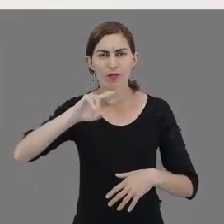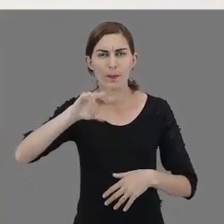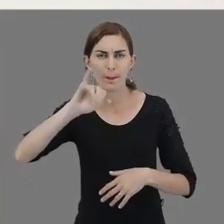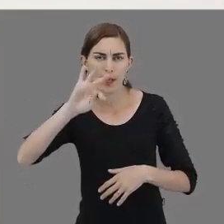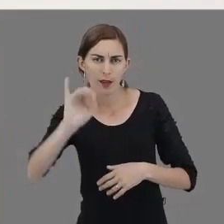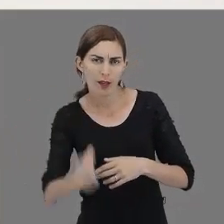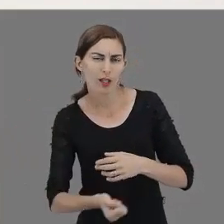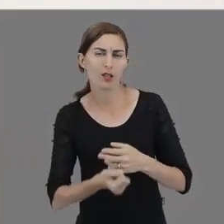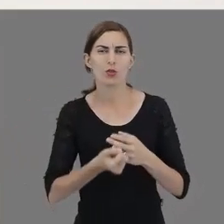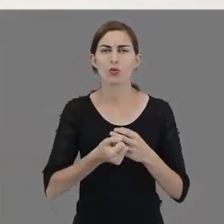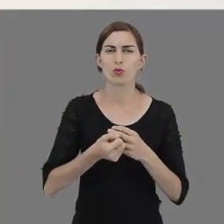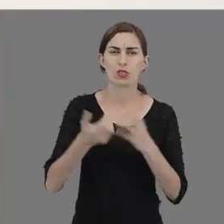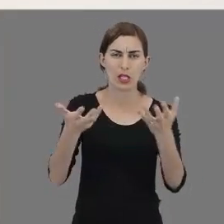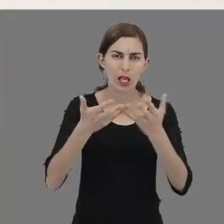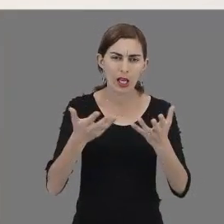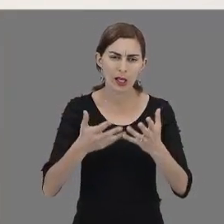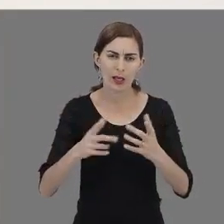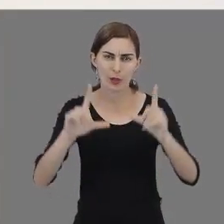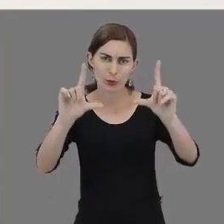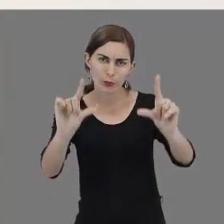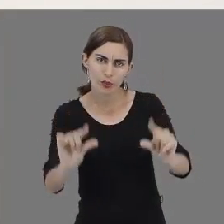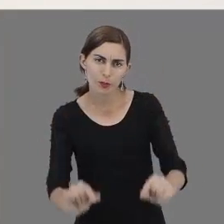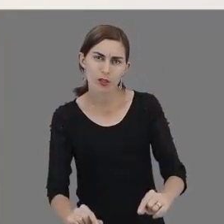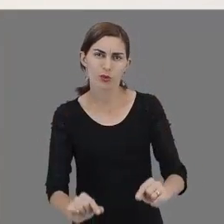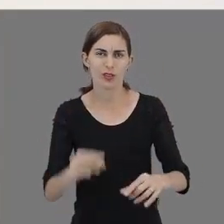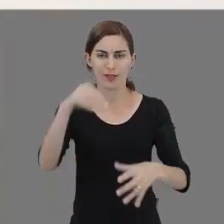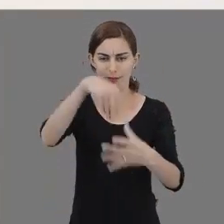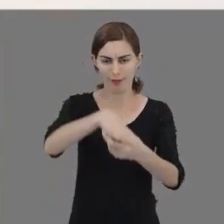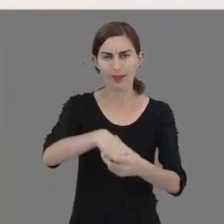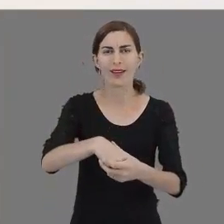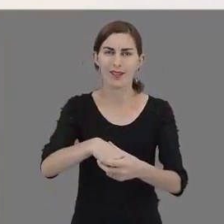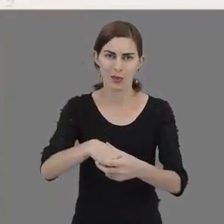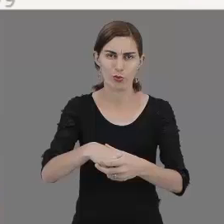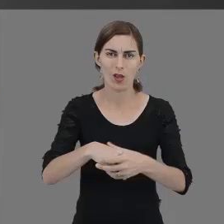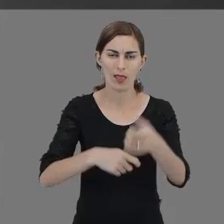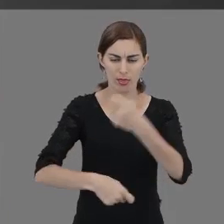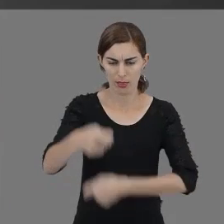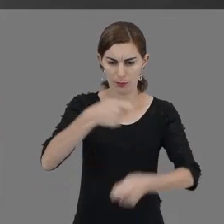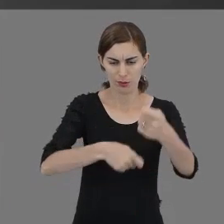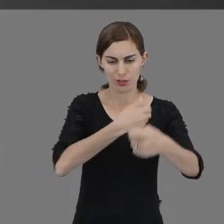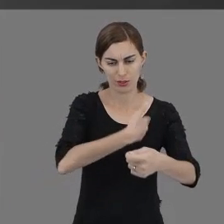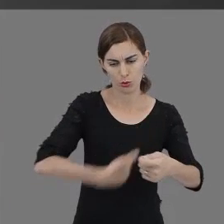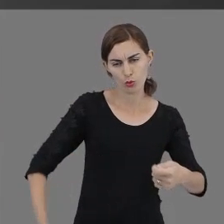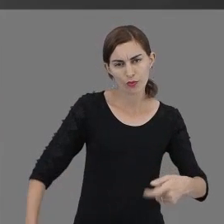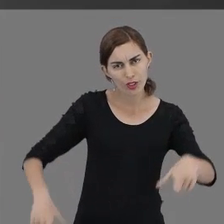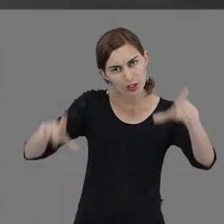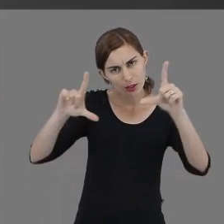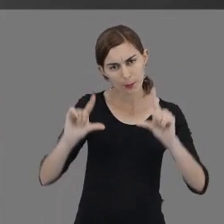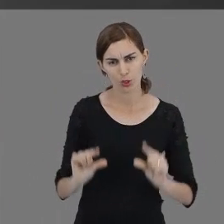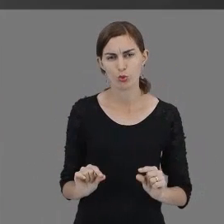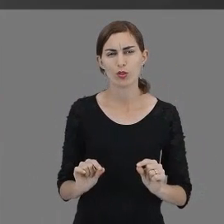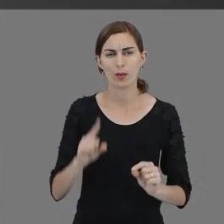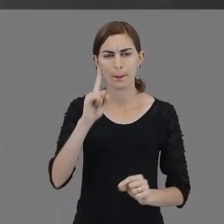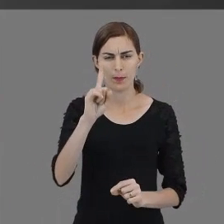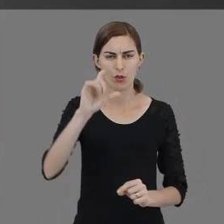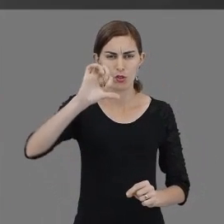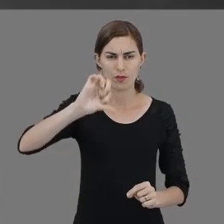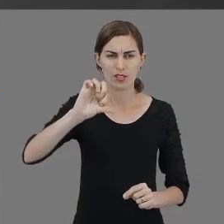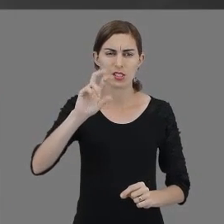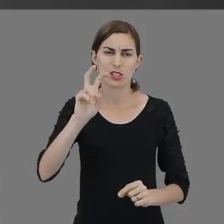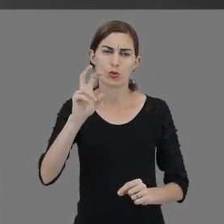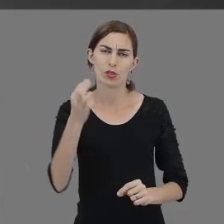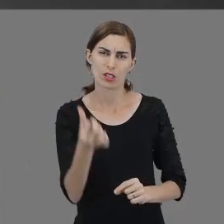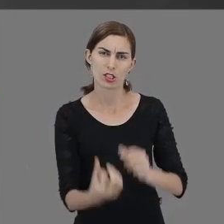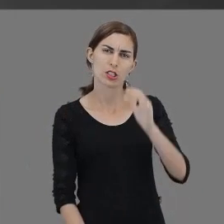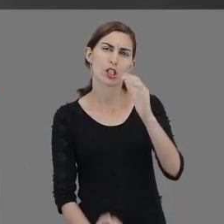fazendo com que a burocracia ela diminua dentro das organizações, dentro da administração pública. E aí a gente tem, por exemplo, em 56, a criação